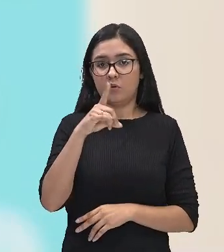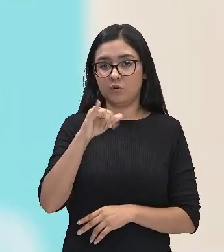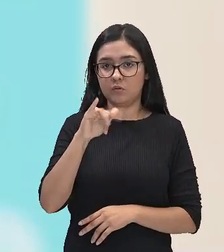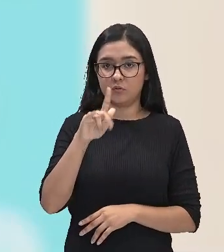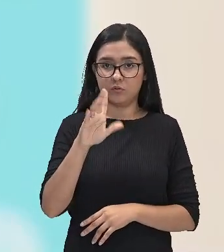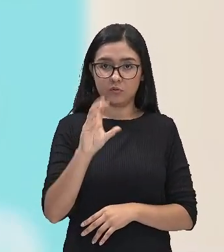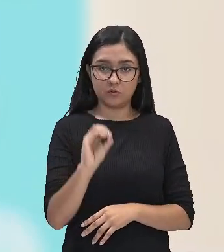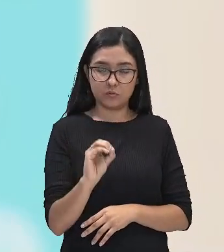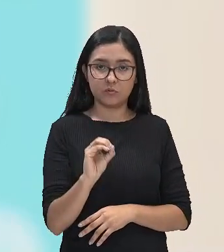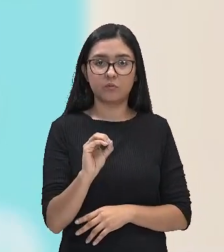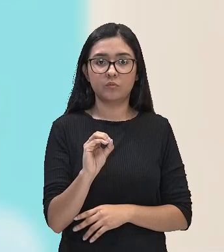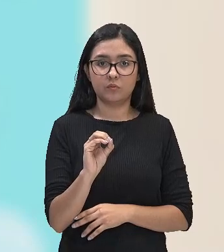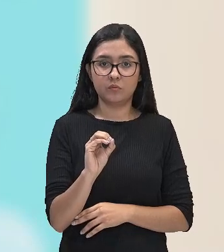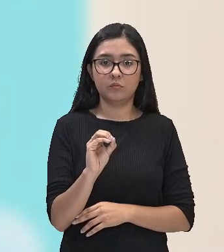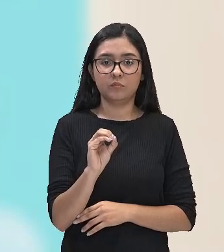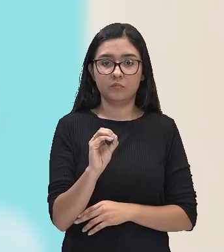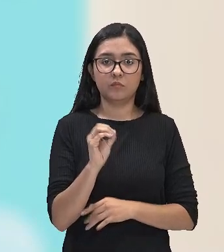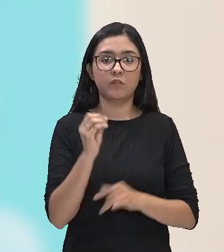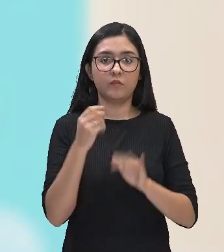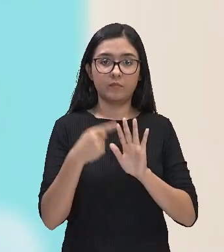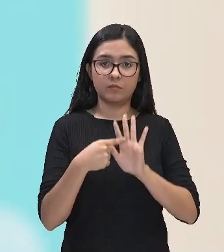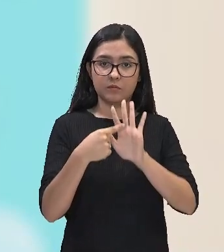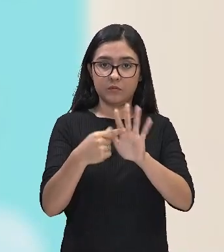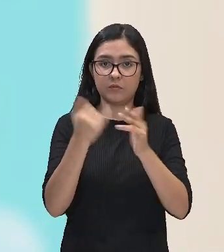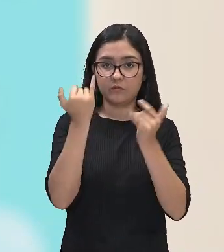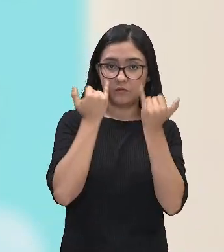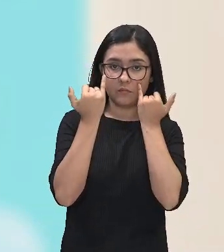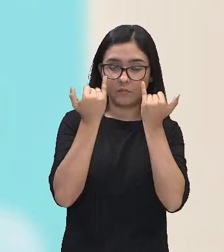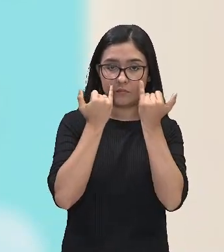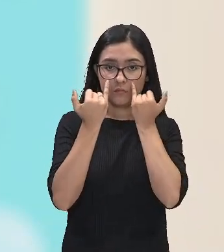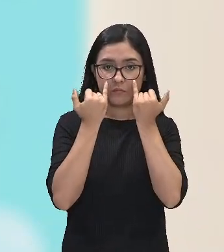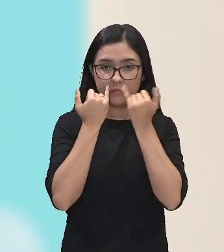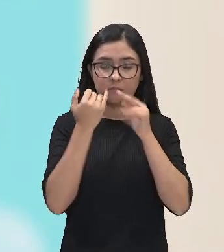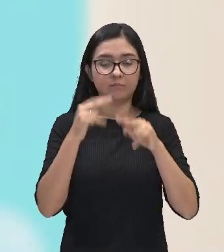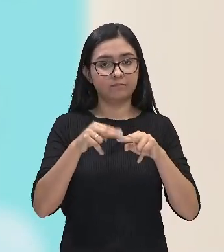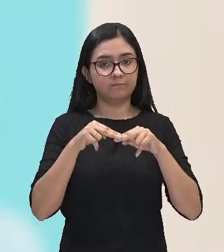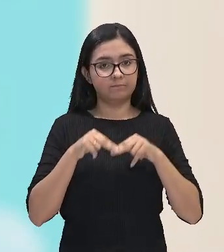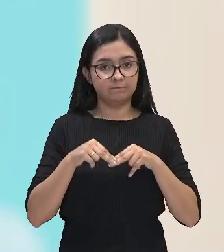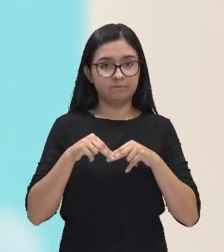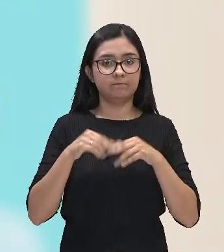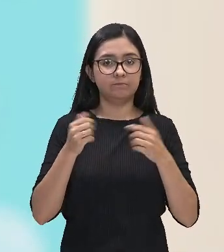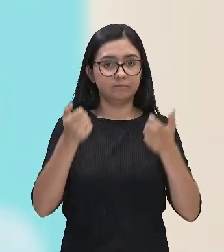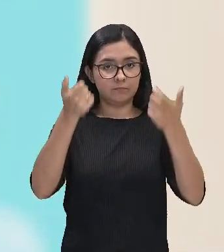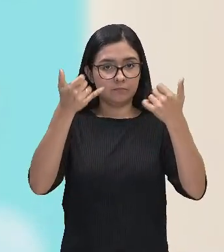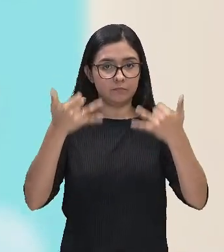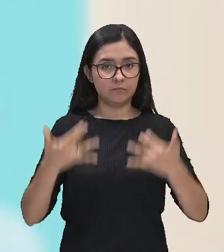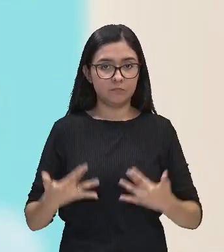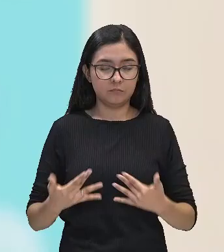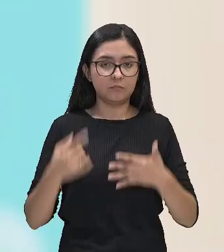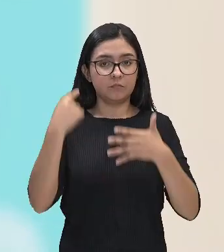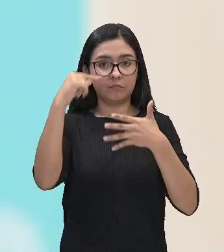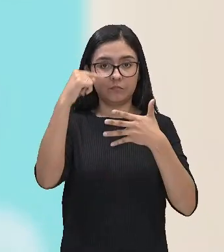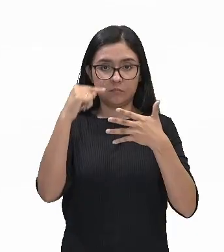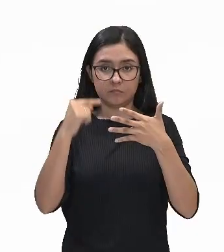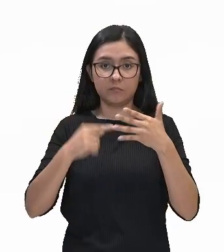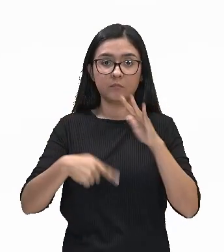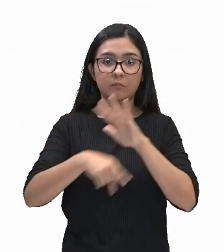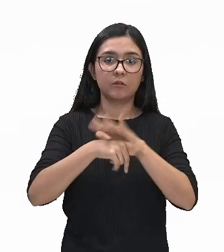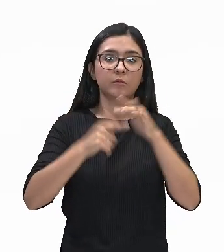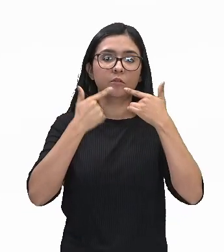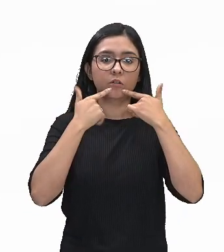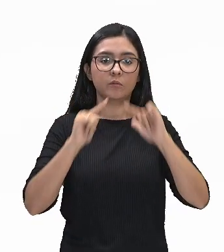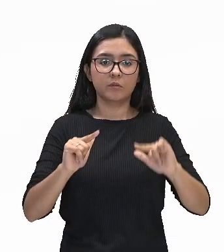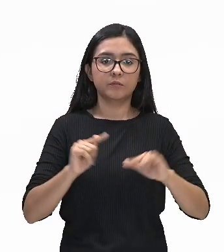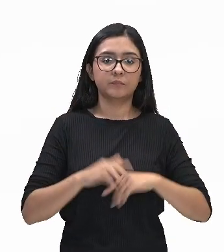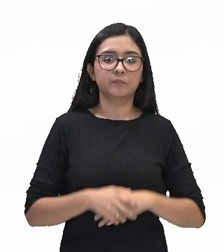apresentar para vocês, as informações. Por isso, vamos começar com os elementos da linguagem. Então,